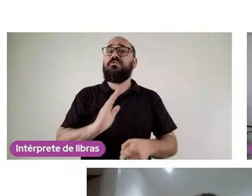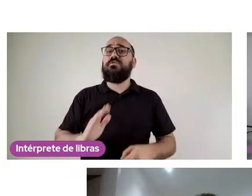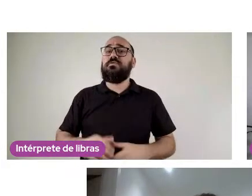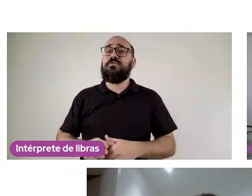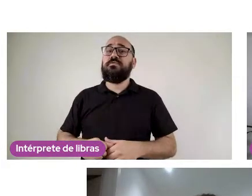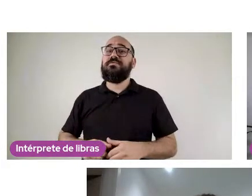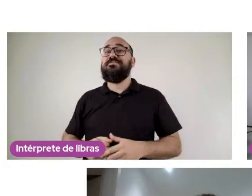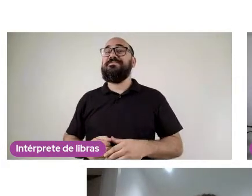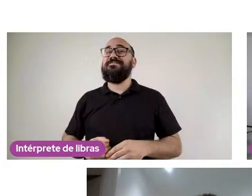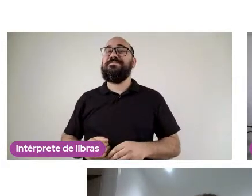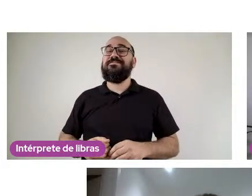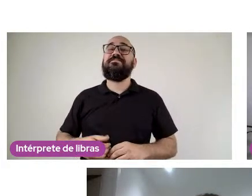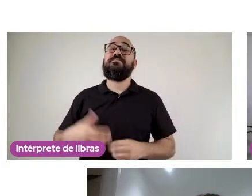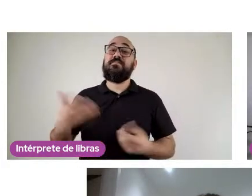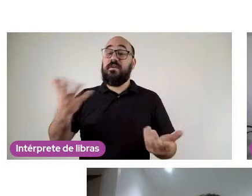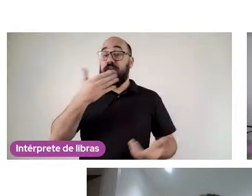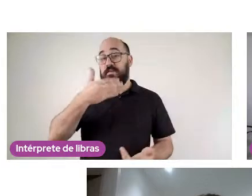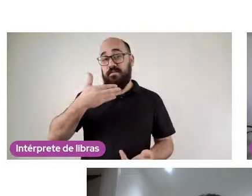problemas causados